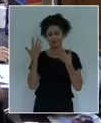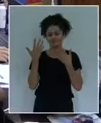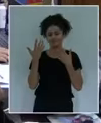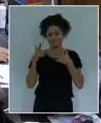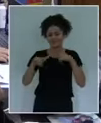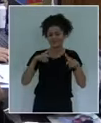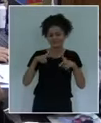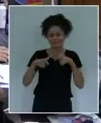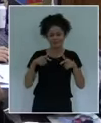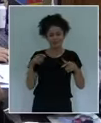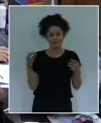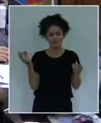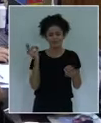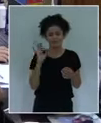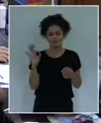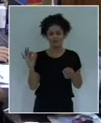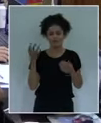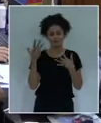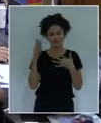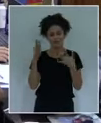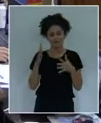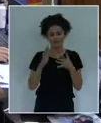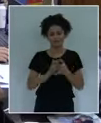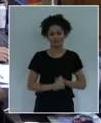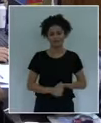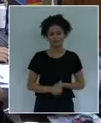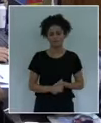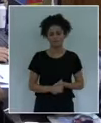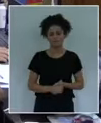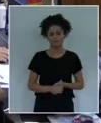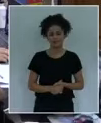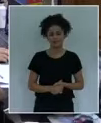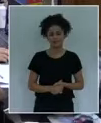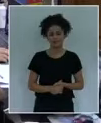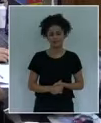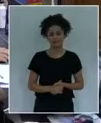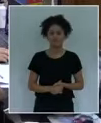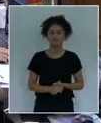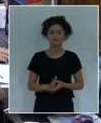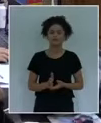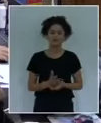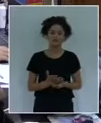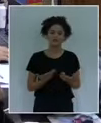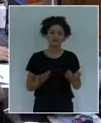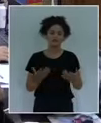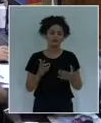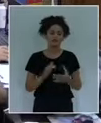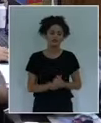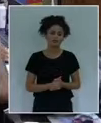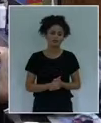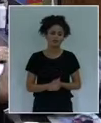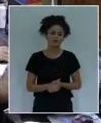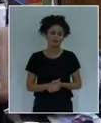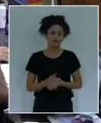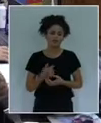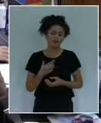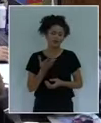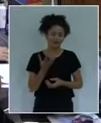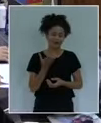você, a todo o executivo e toda a equipe. Muito obrigado, Catá. Cícero, ficou um pouco para eu